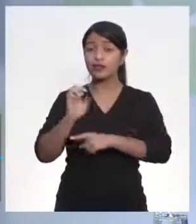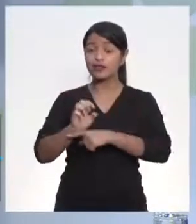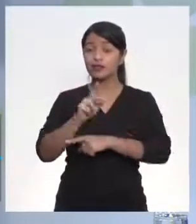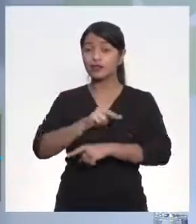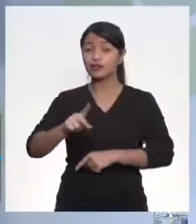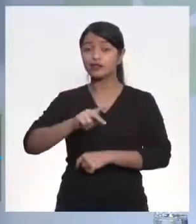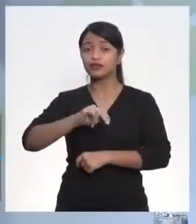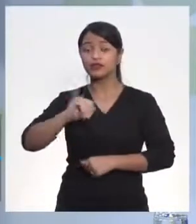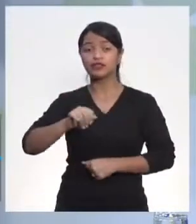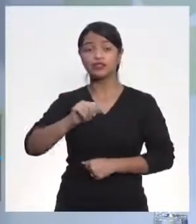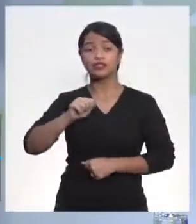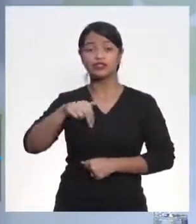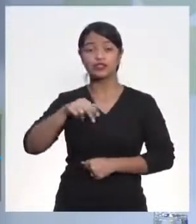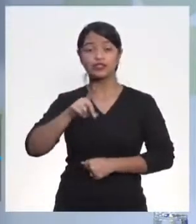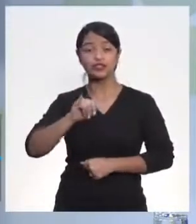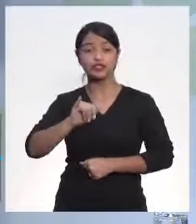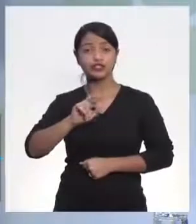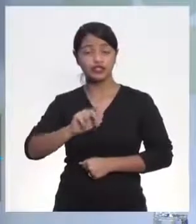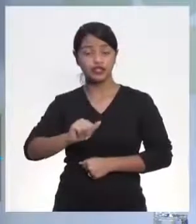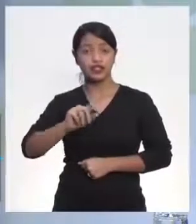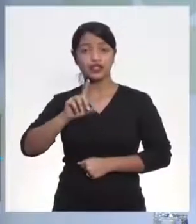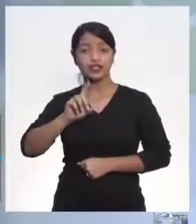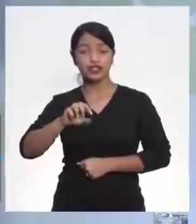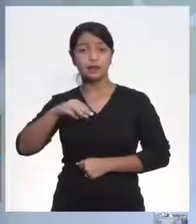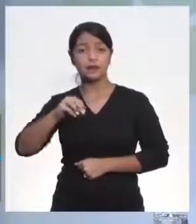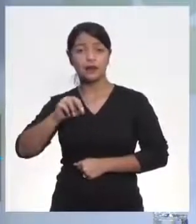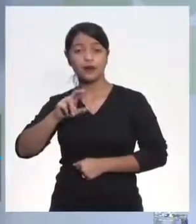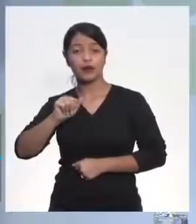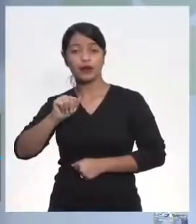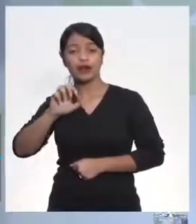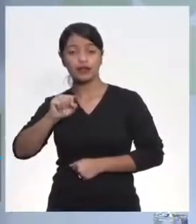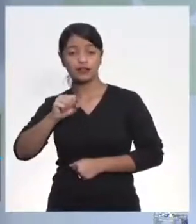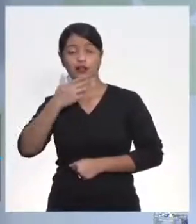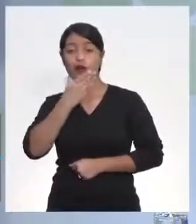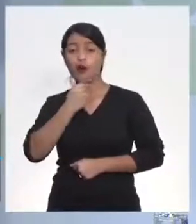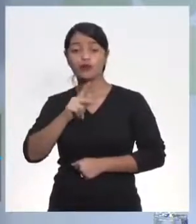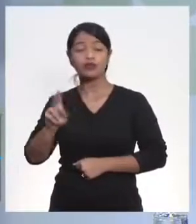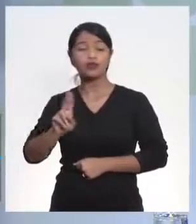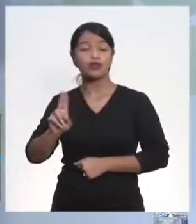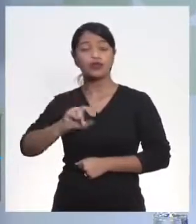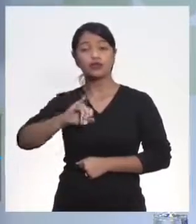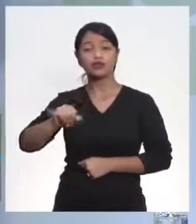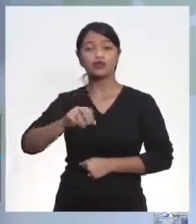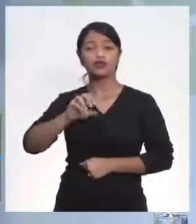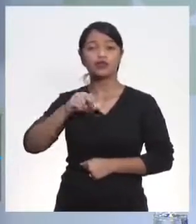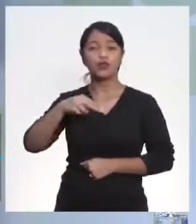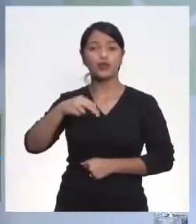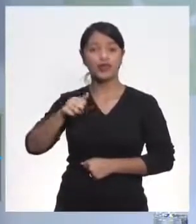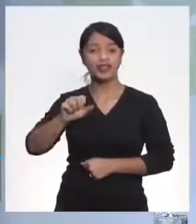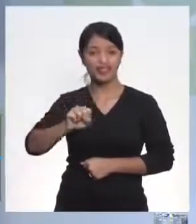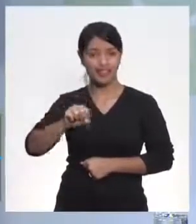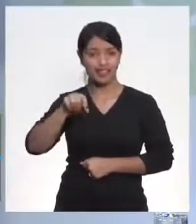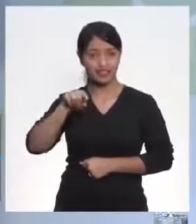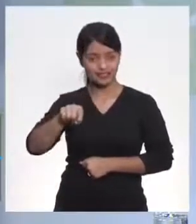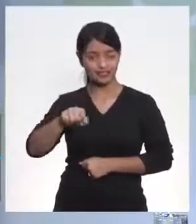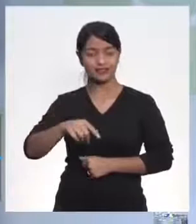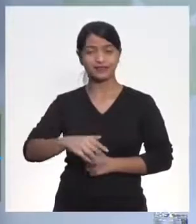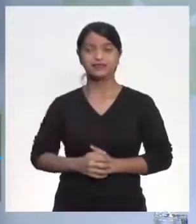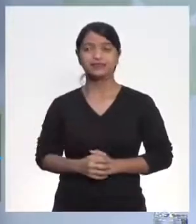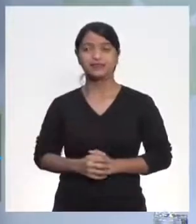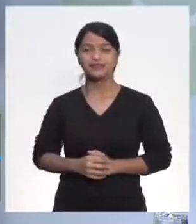professor Jandira de Moraes Nuno, professor Jonas Fernando Melo Alcântara, de